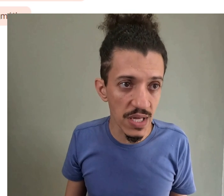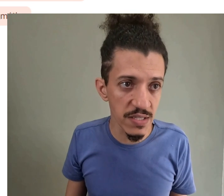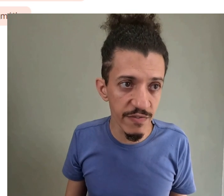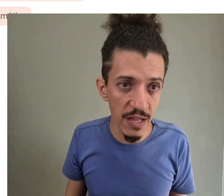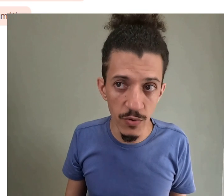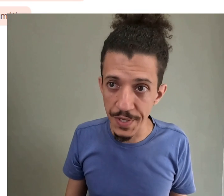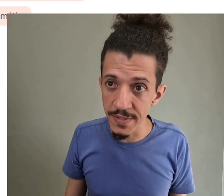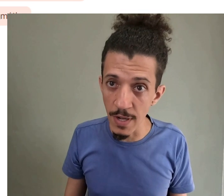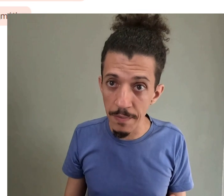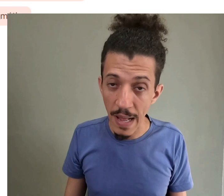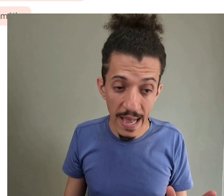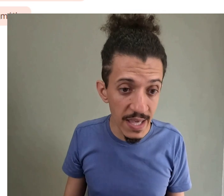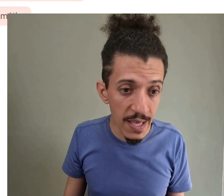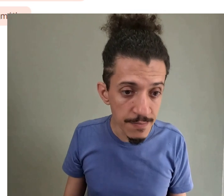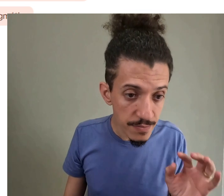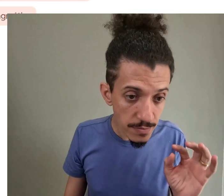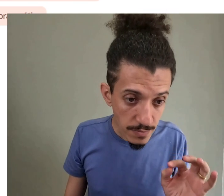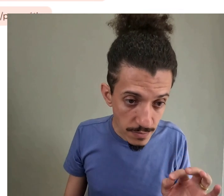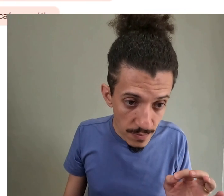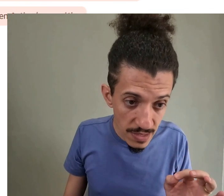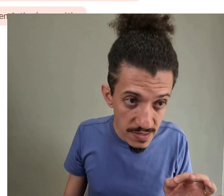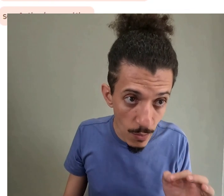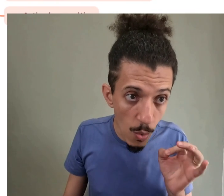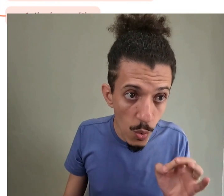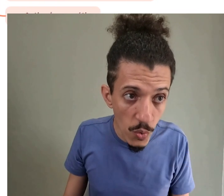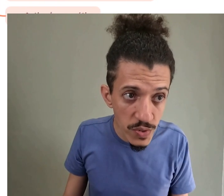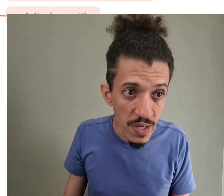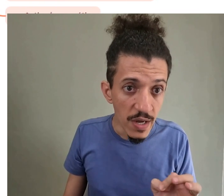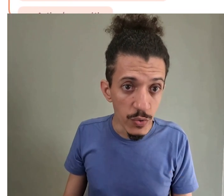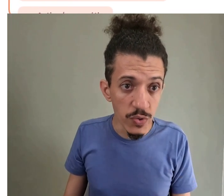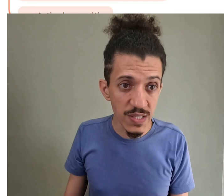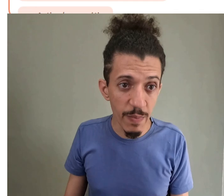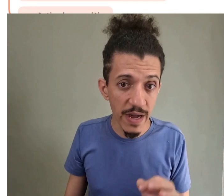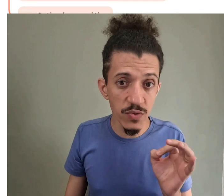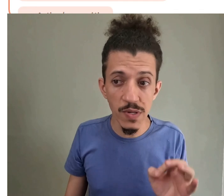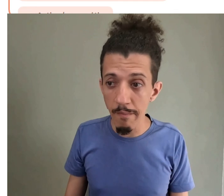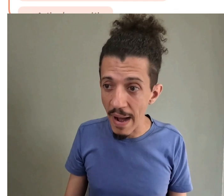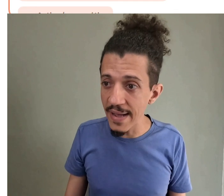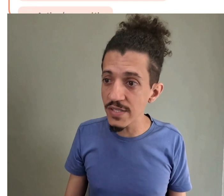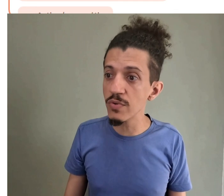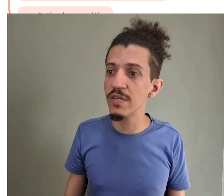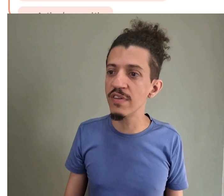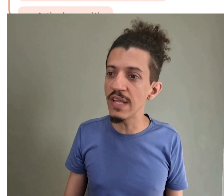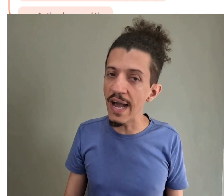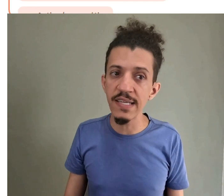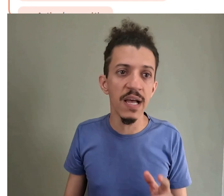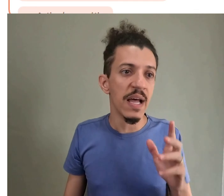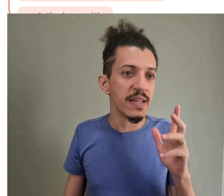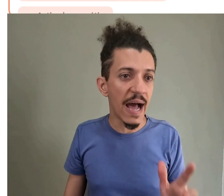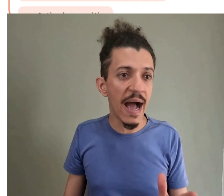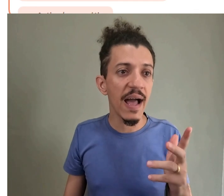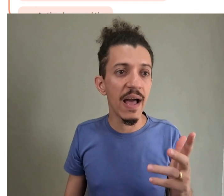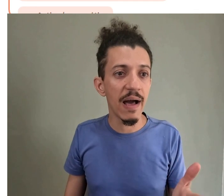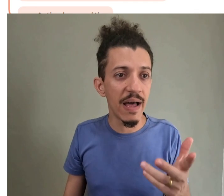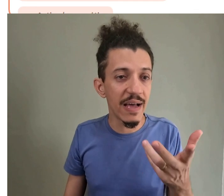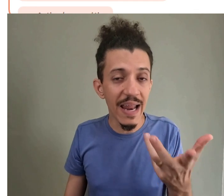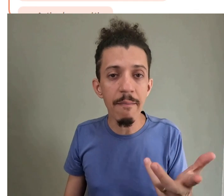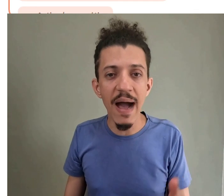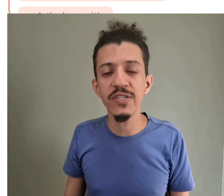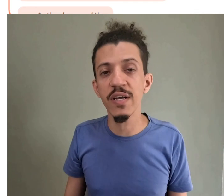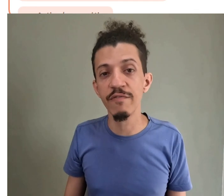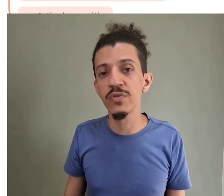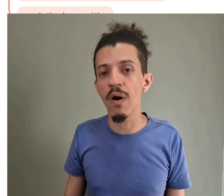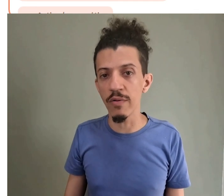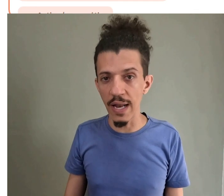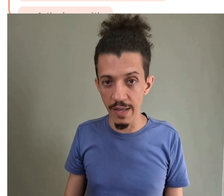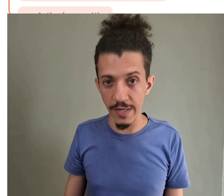dos classificadores. Então, aqui são alguns dos aspectos básicos e vitais da